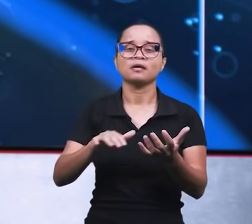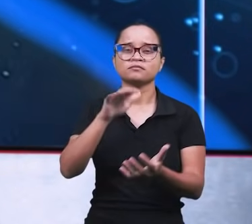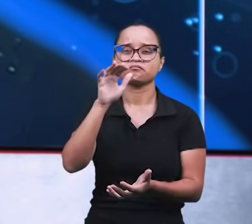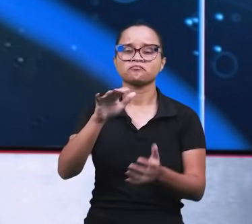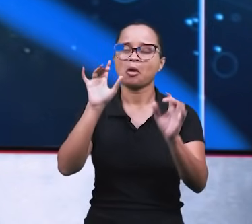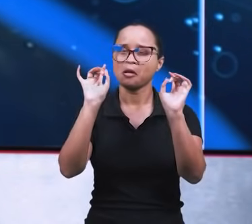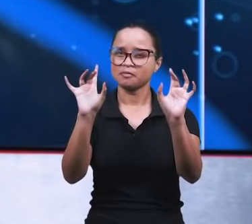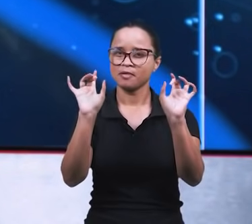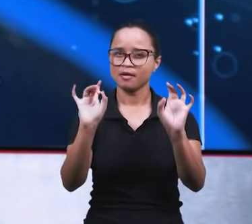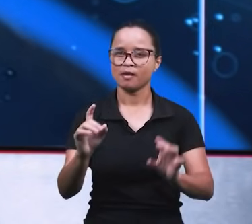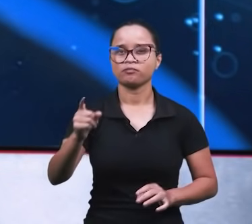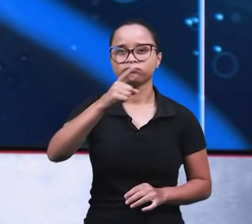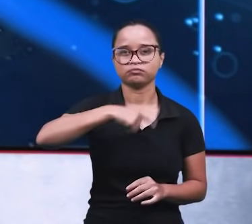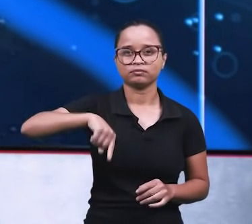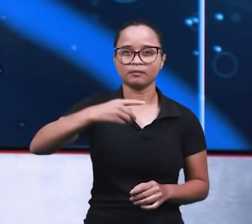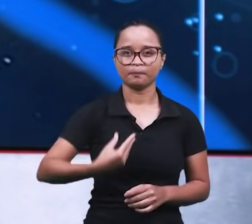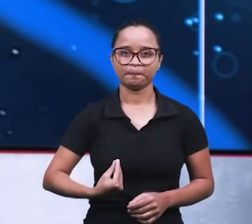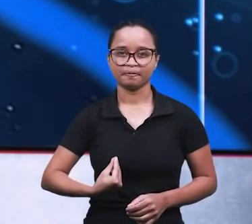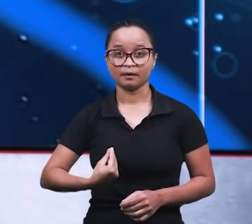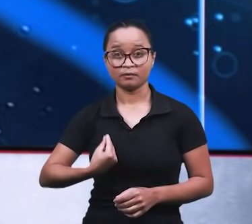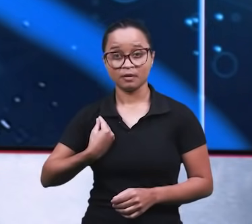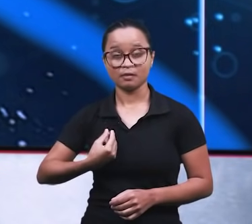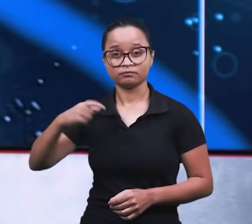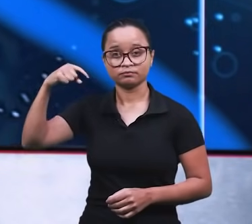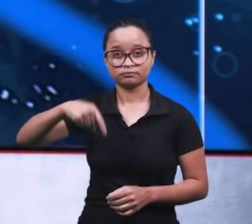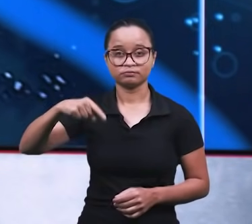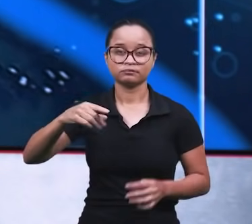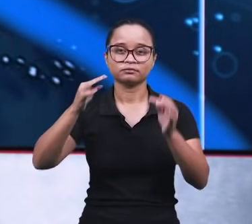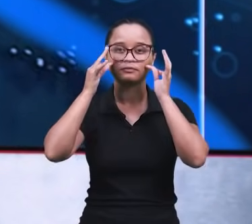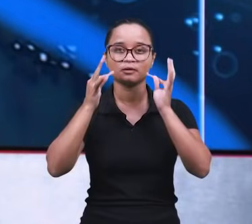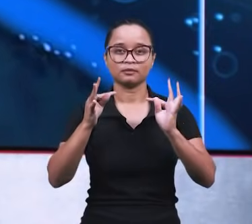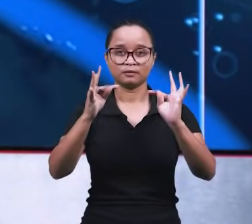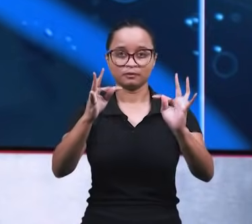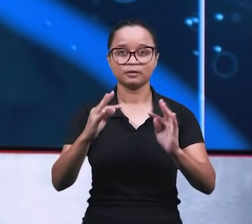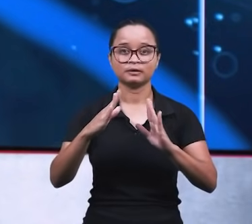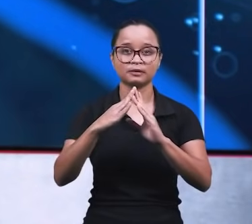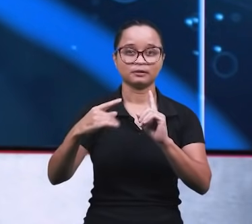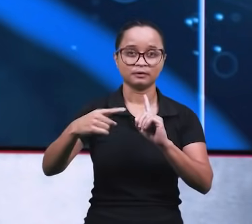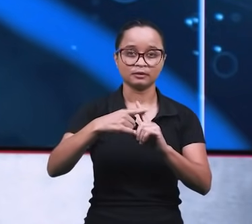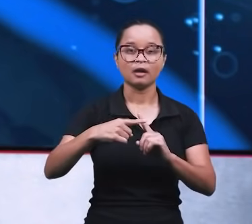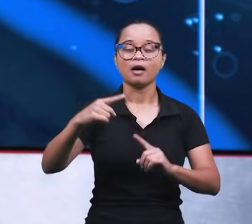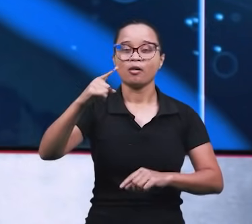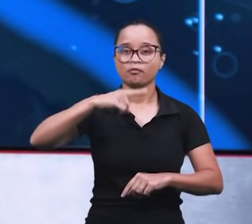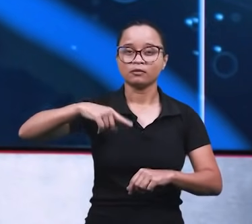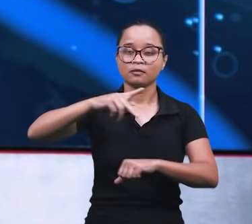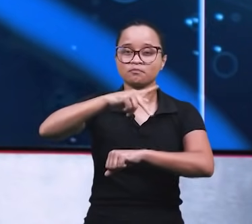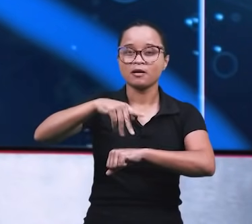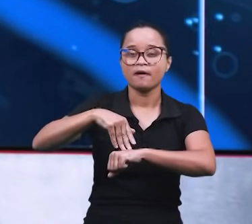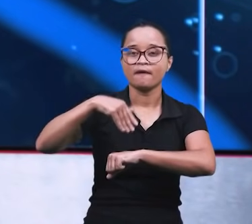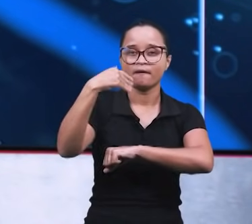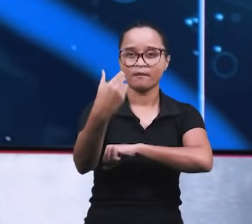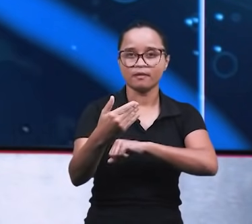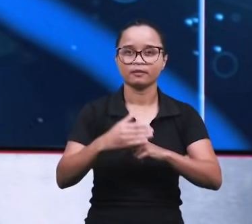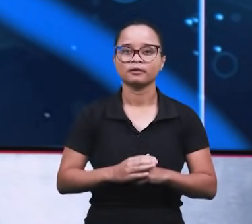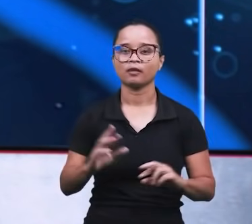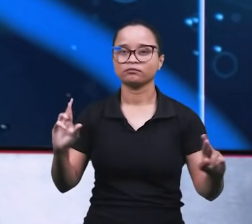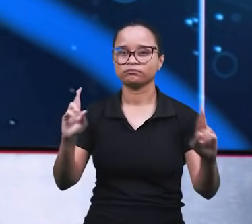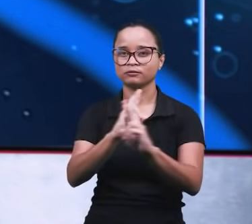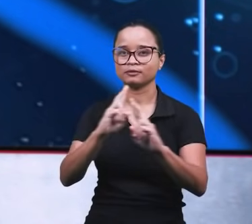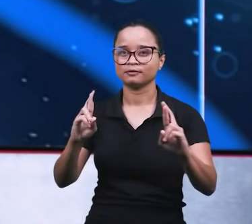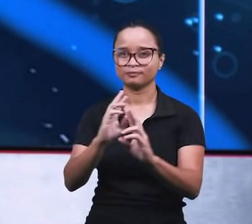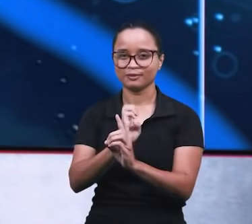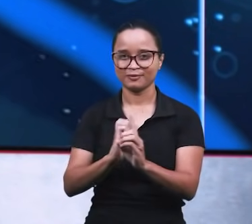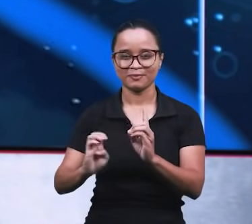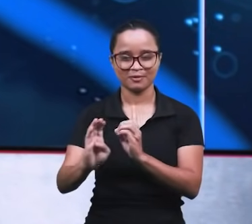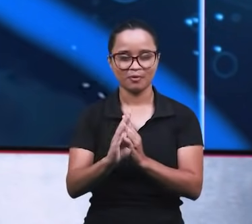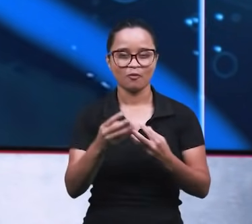qual nós aqui trazemos testemunhos das nossas igrejas do exterior relacionados com a Escola Bíblica